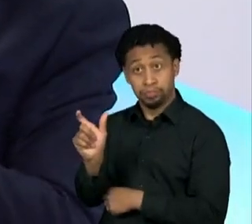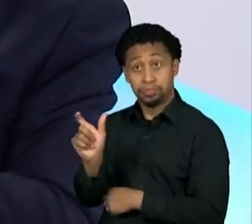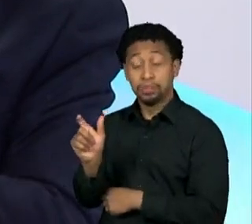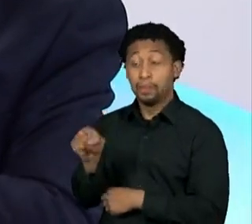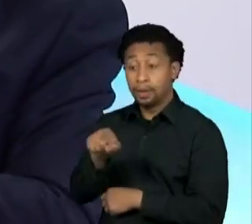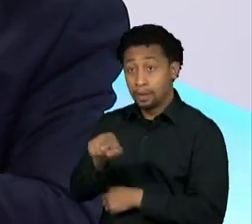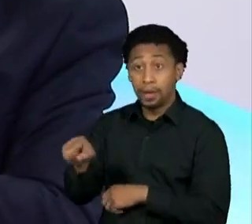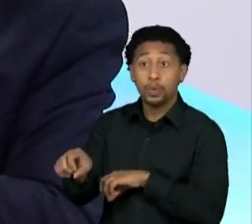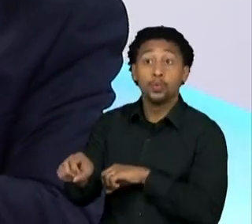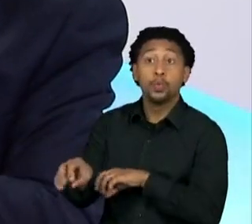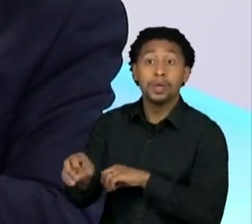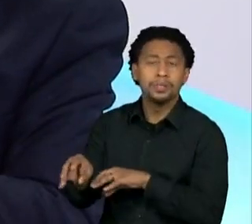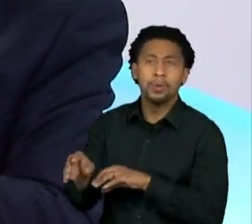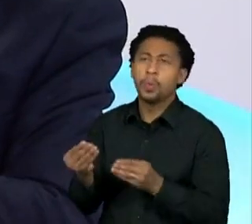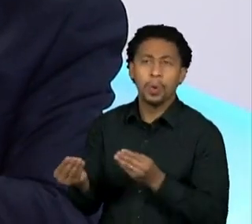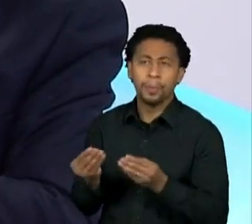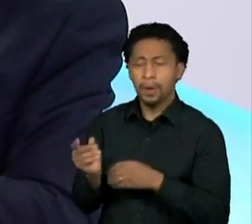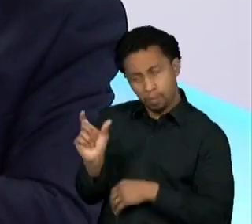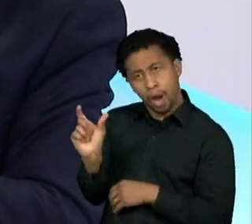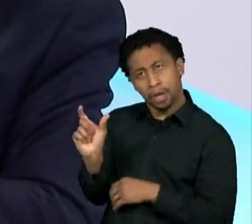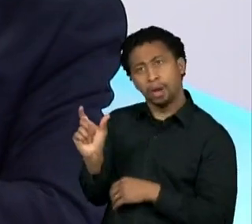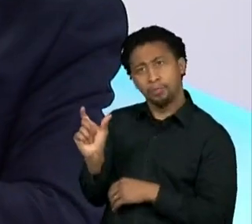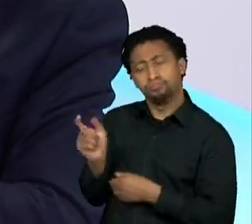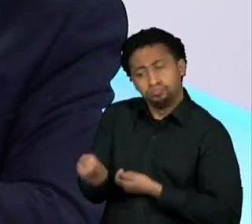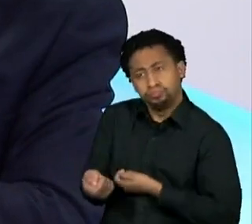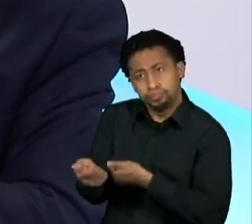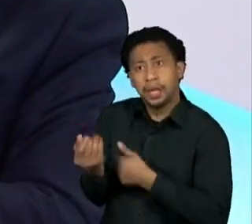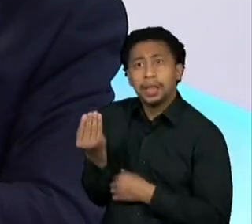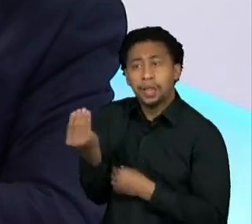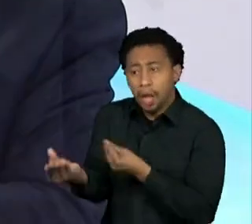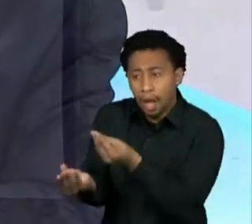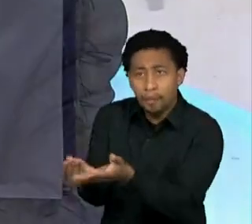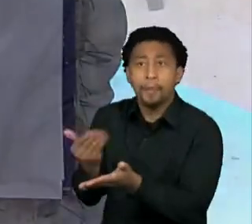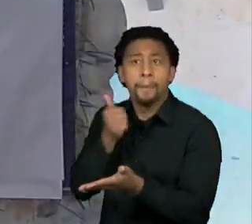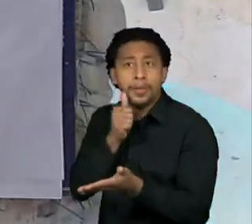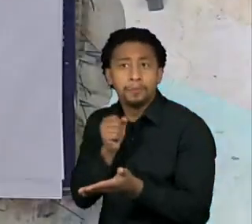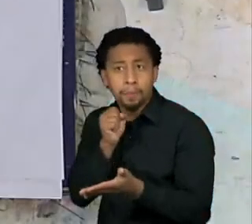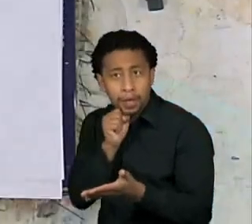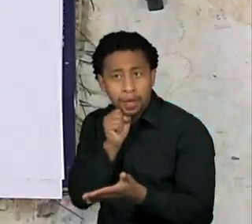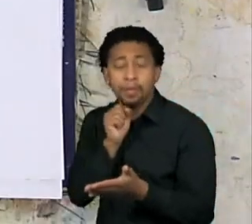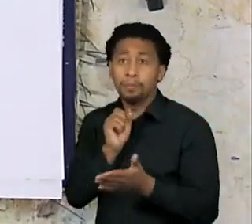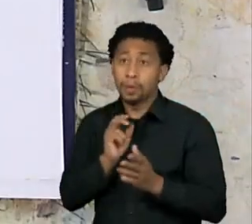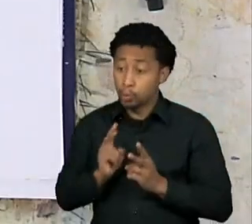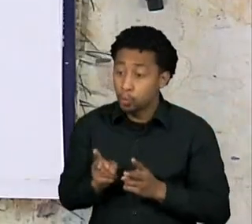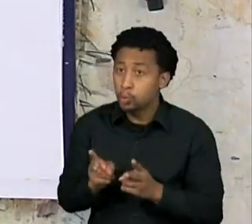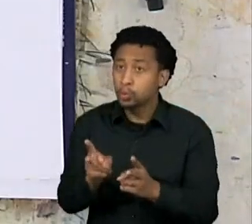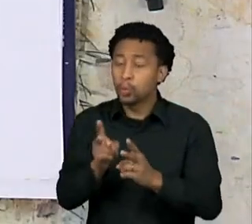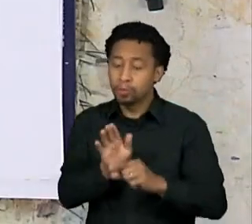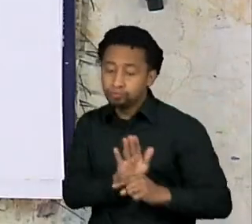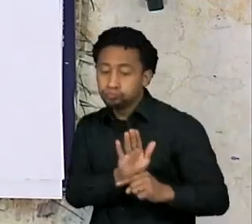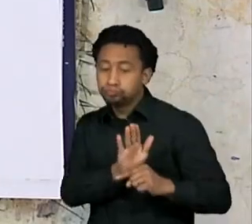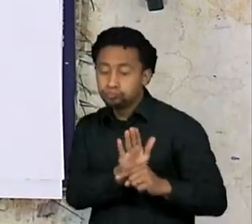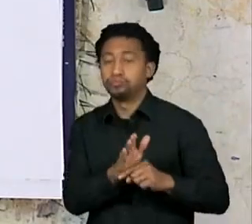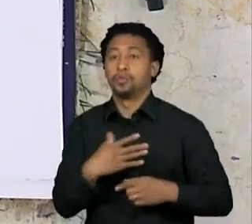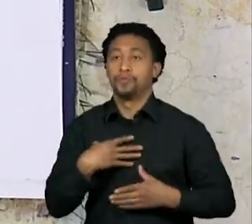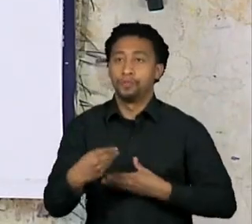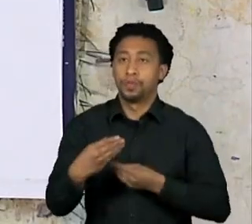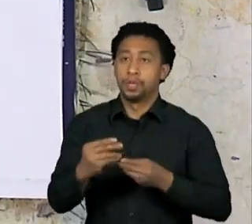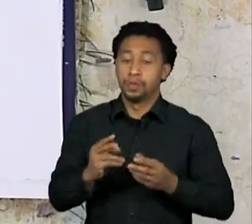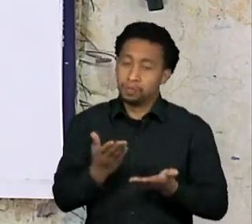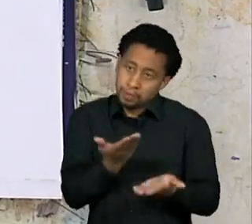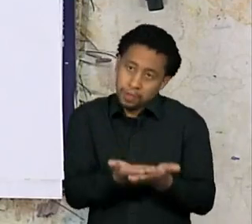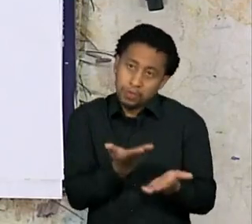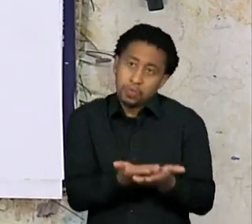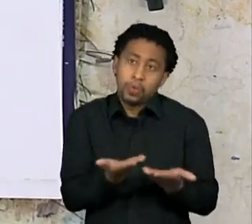mulher com a condição de que os filhos fossem mantidos na escola havia um programa que começou a outra maneira a chave do programa de erradicação